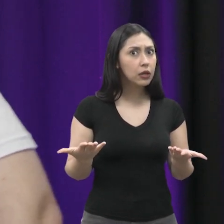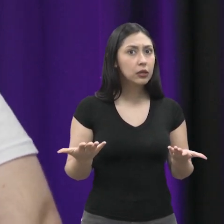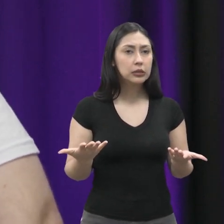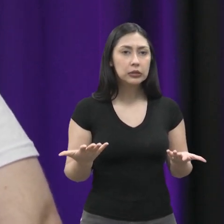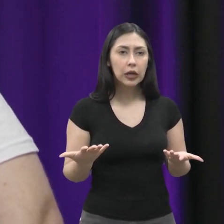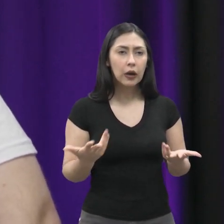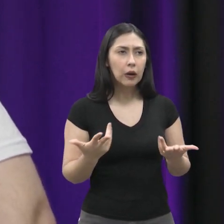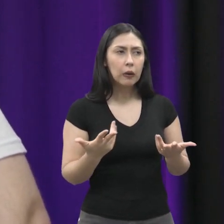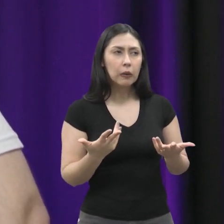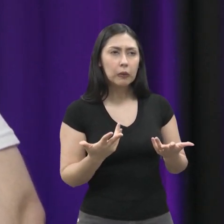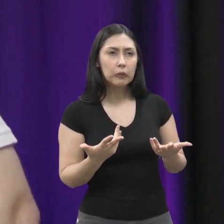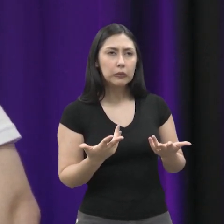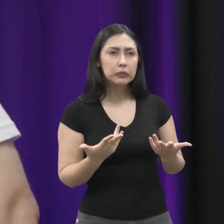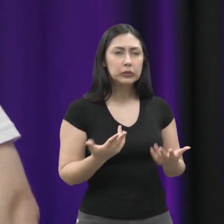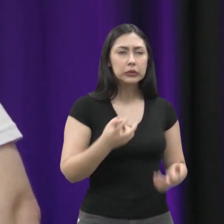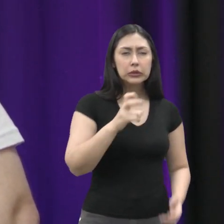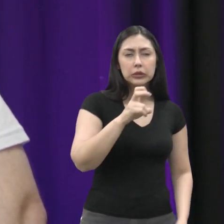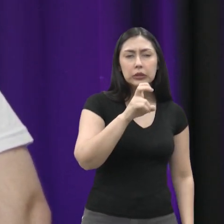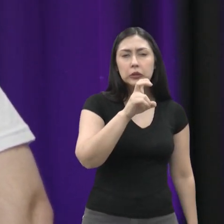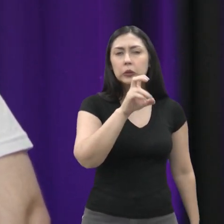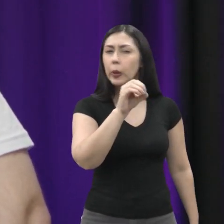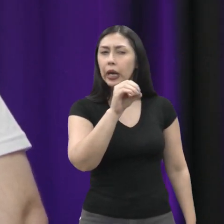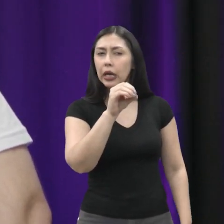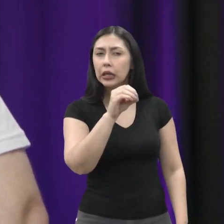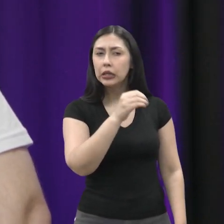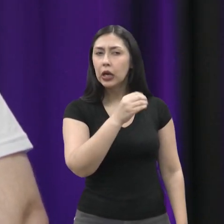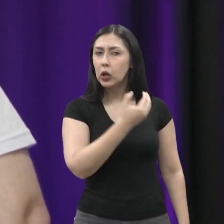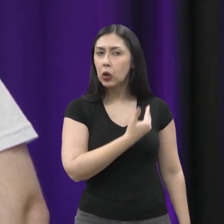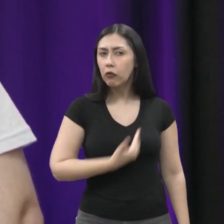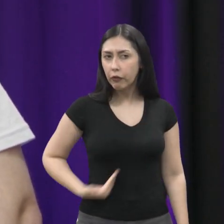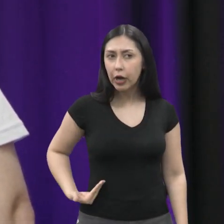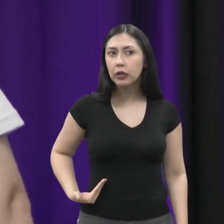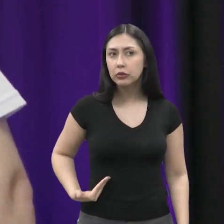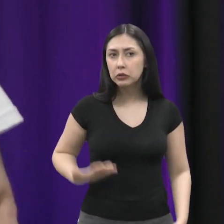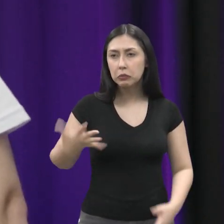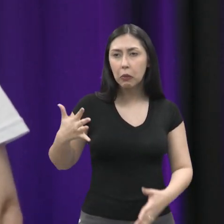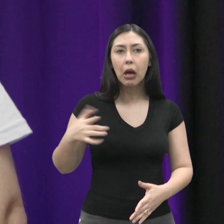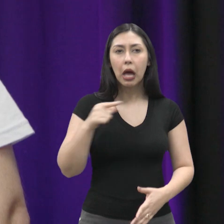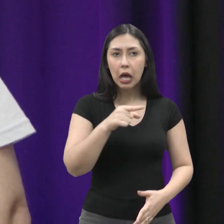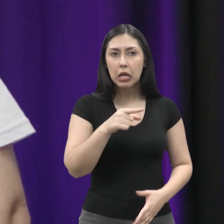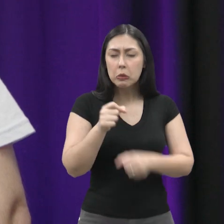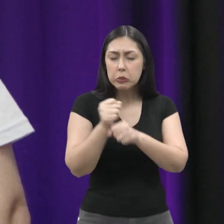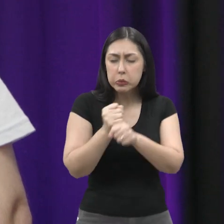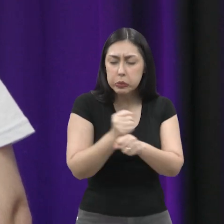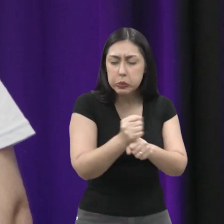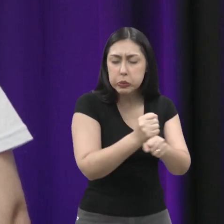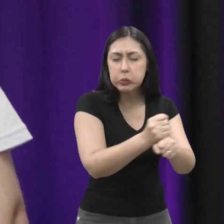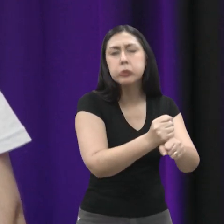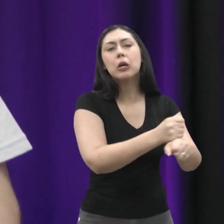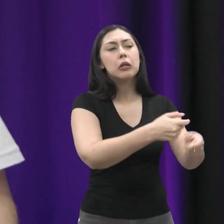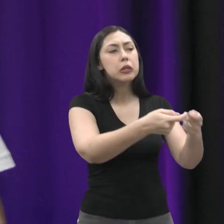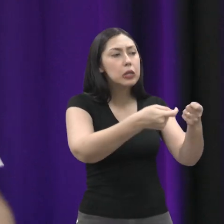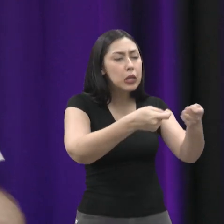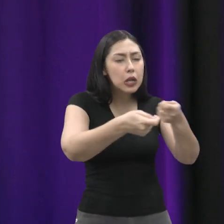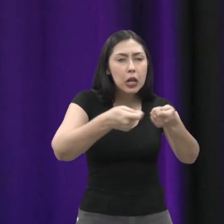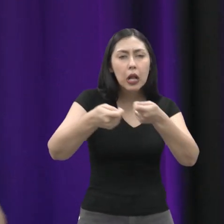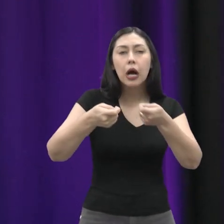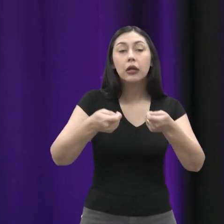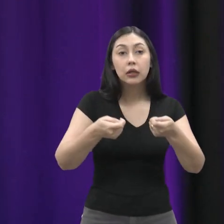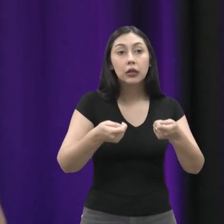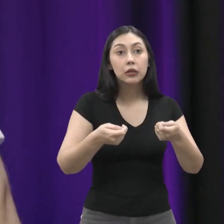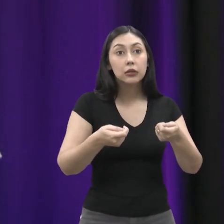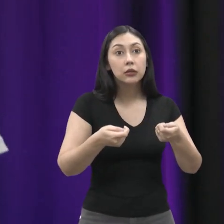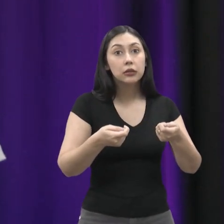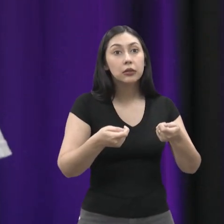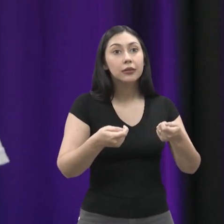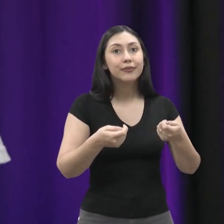50 governos mais duradouros, né, de todos os tempos. E, assim, uma convergência, uma confluência